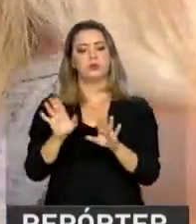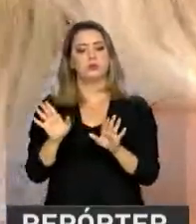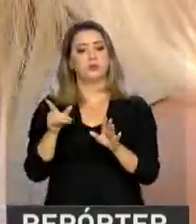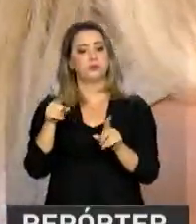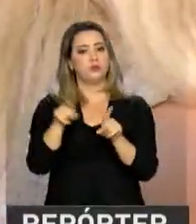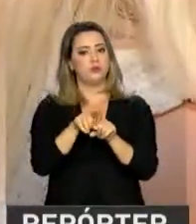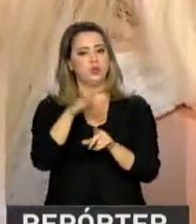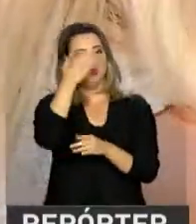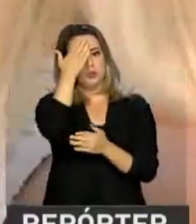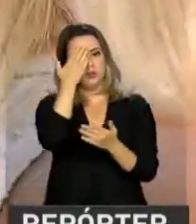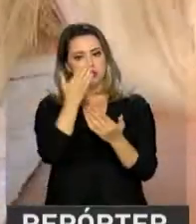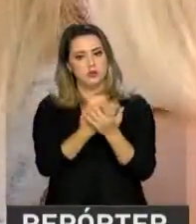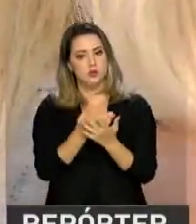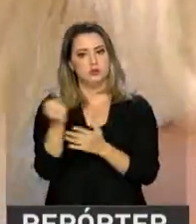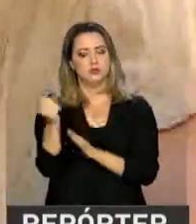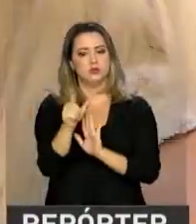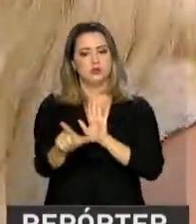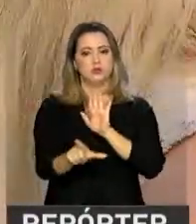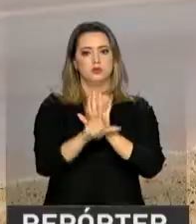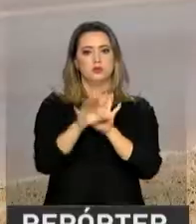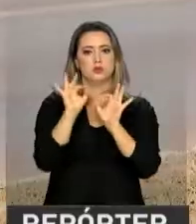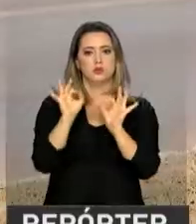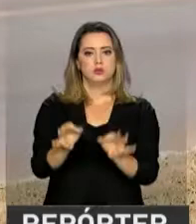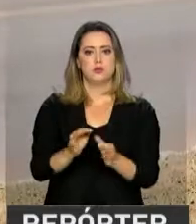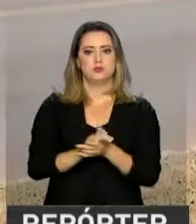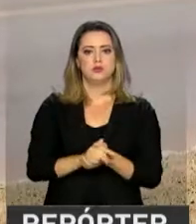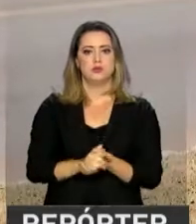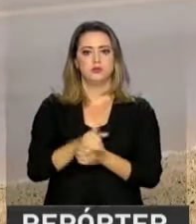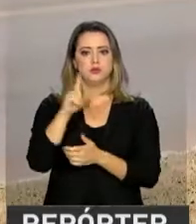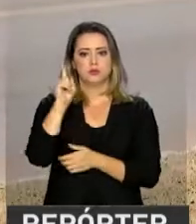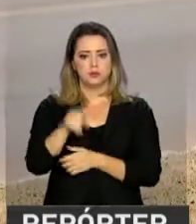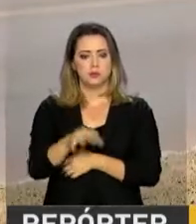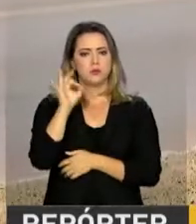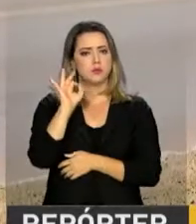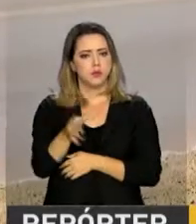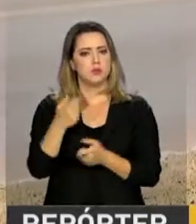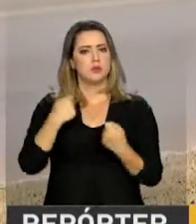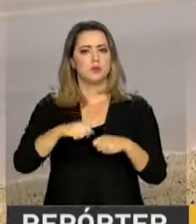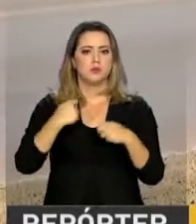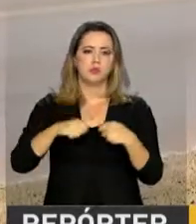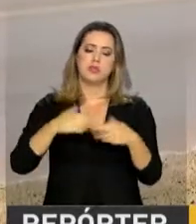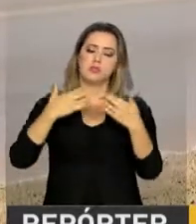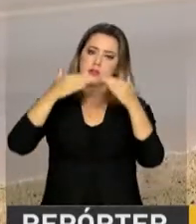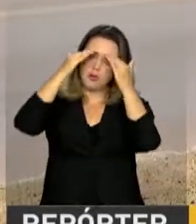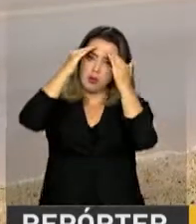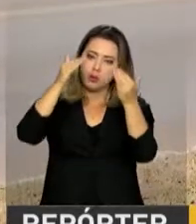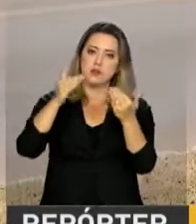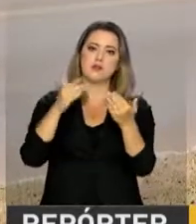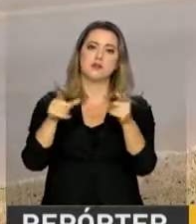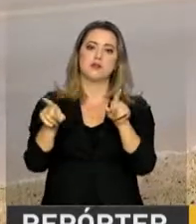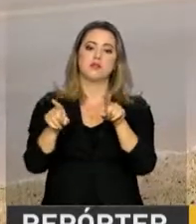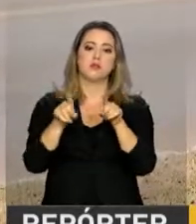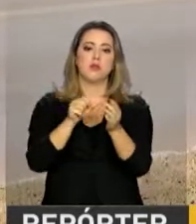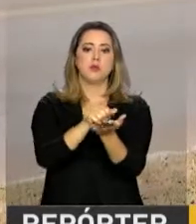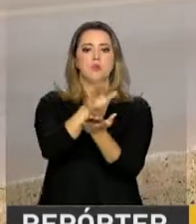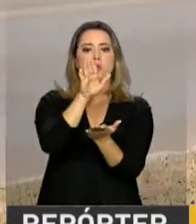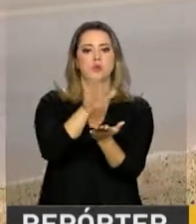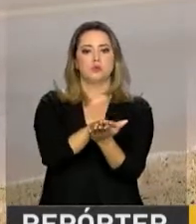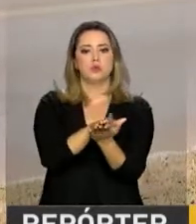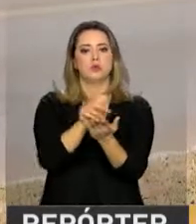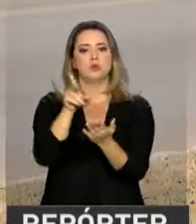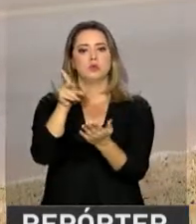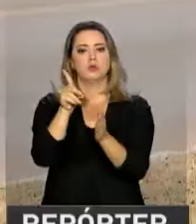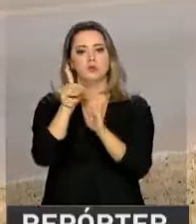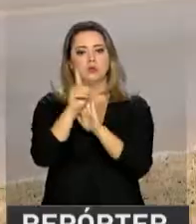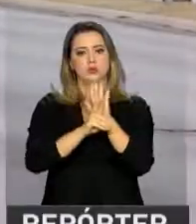acredita que a nova regulamentação é justa eu acho justo que tem que ter o respeito embora que essa multa o dinheiro seja aplicado em